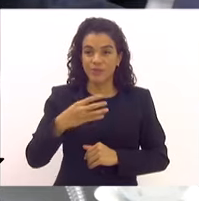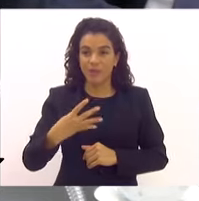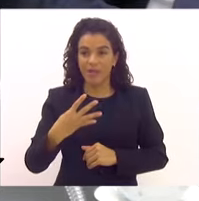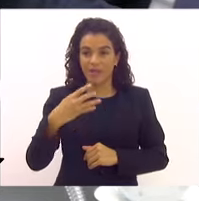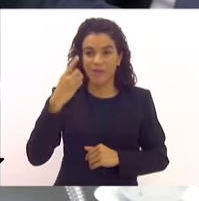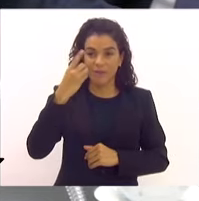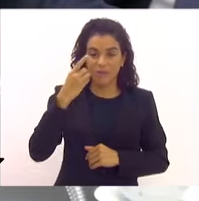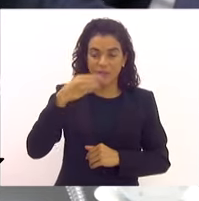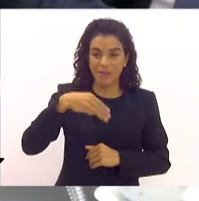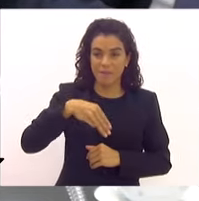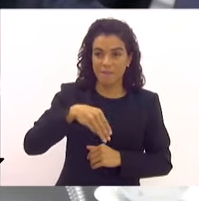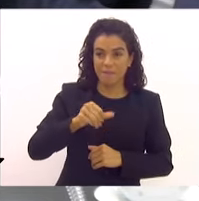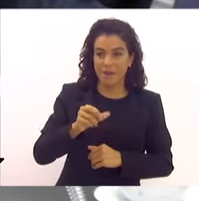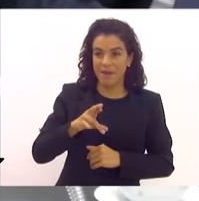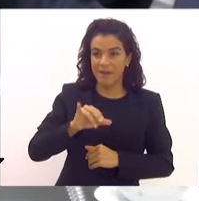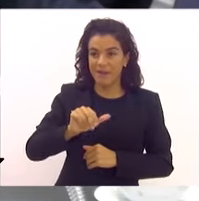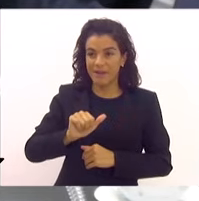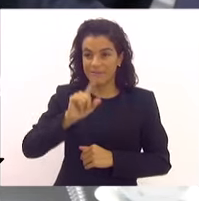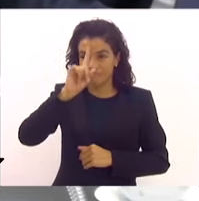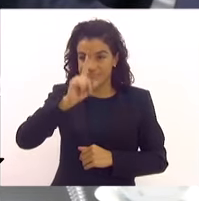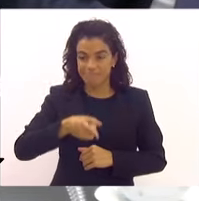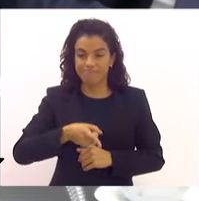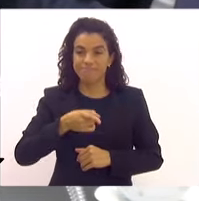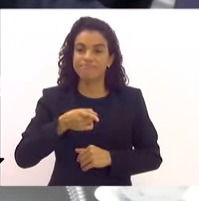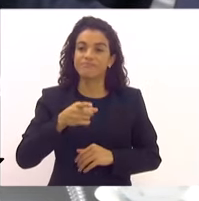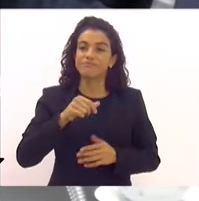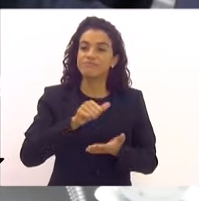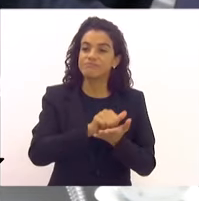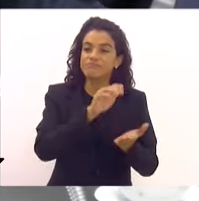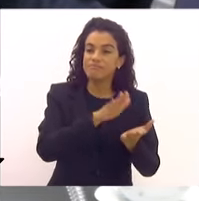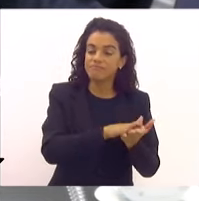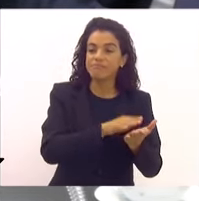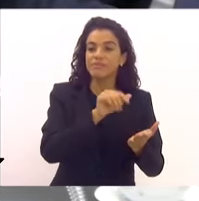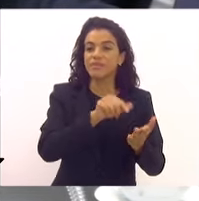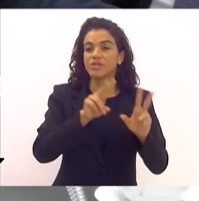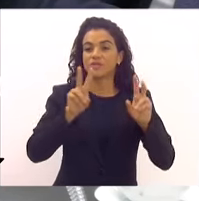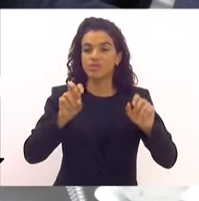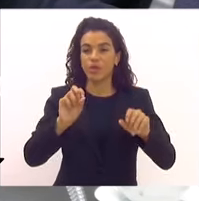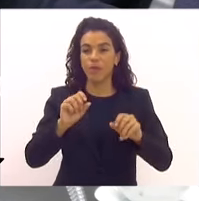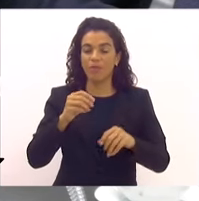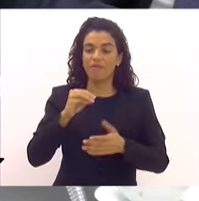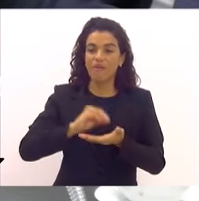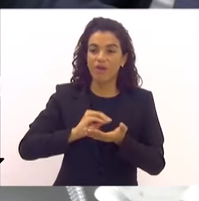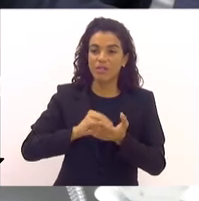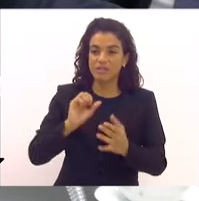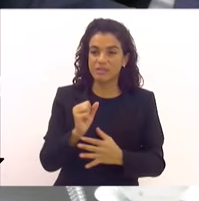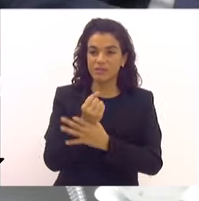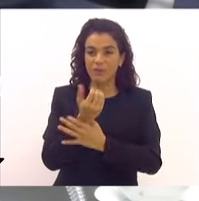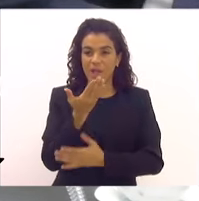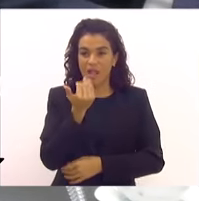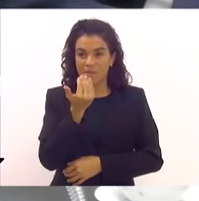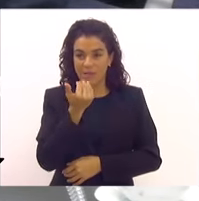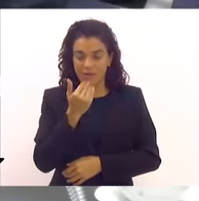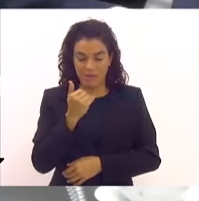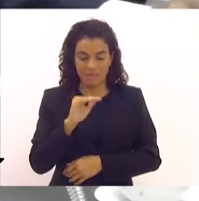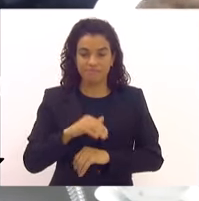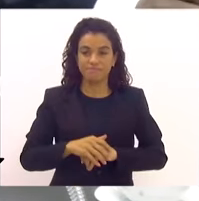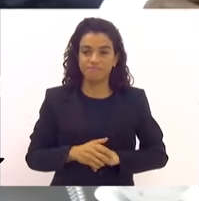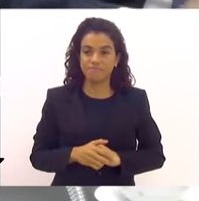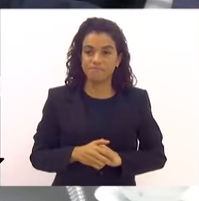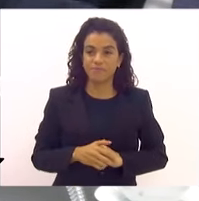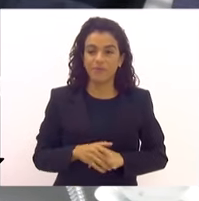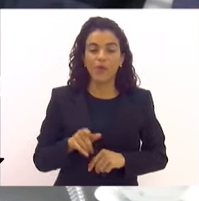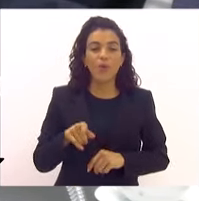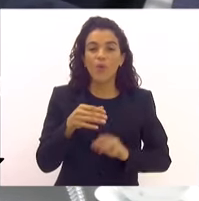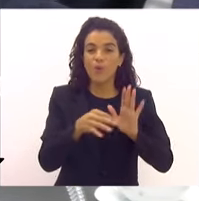deputada Marina, do MST, que estabelece a notificação compulsória dos casos de insegurança alimentar do Estado na forma em que menciona.